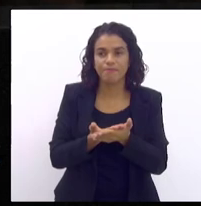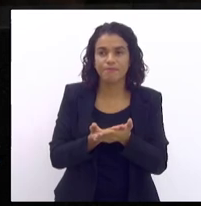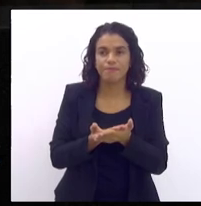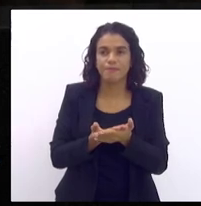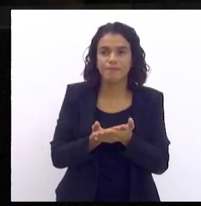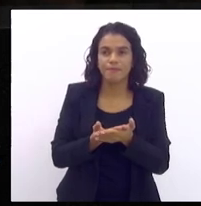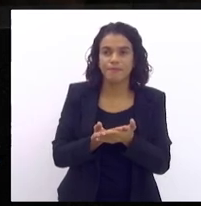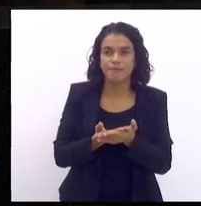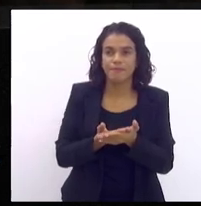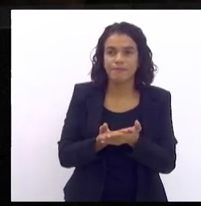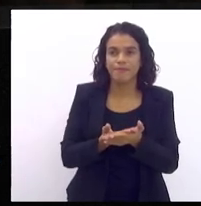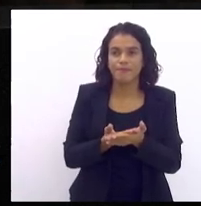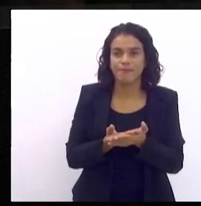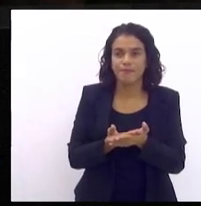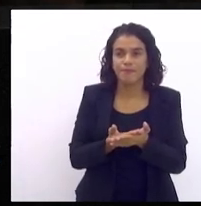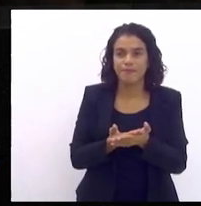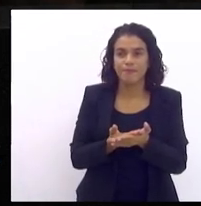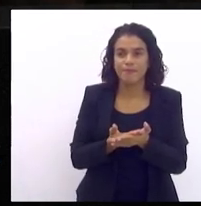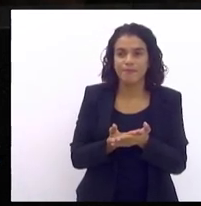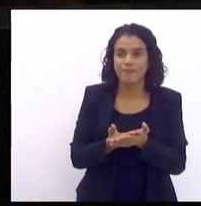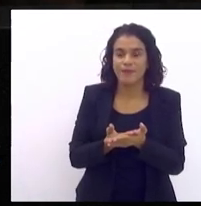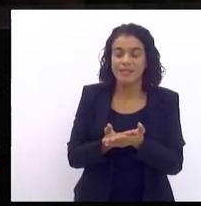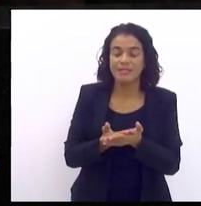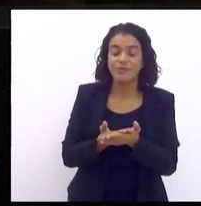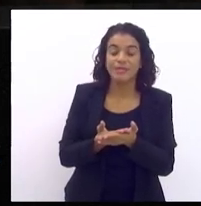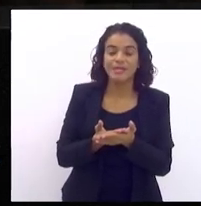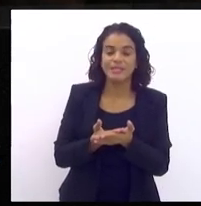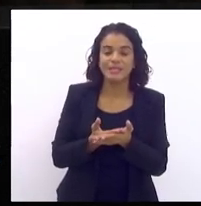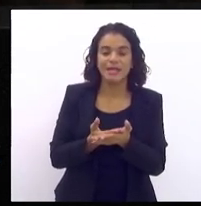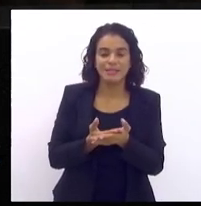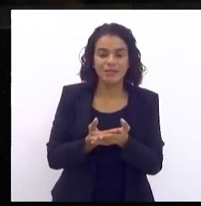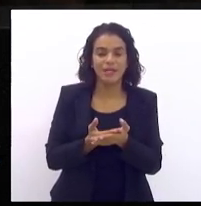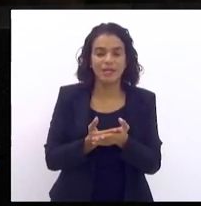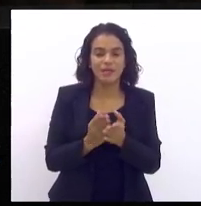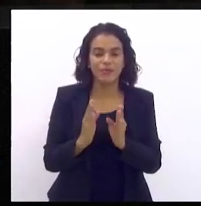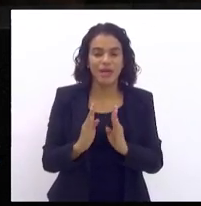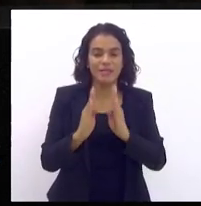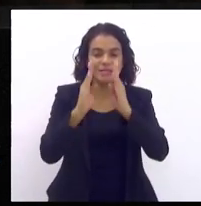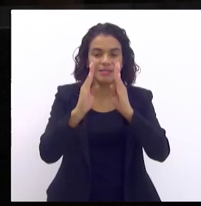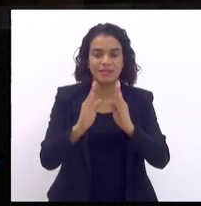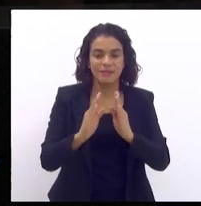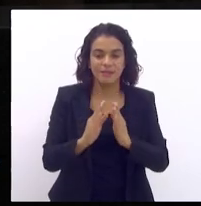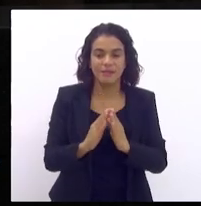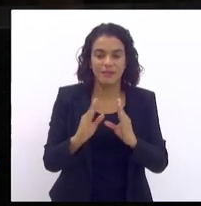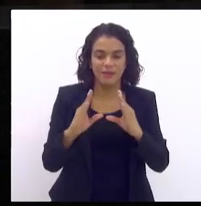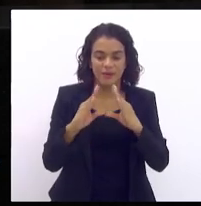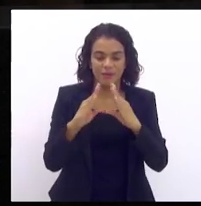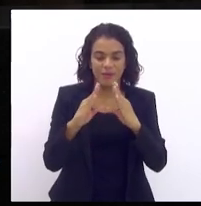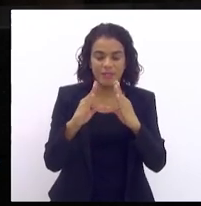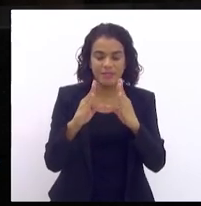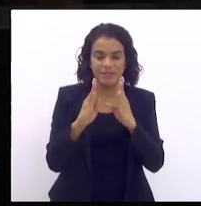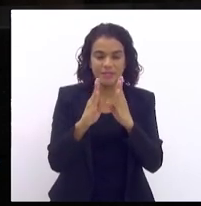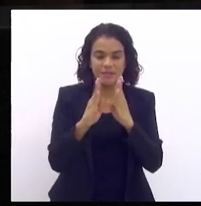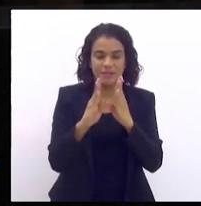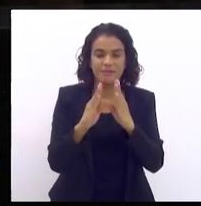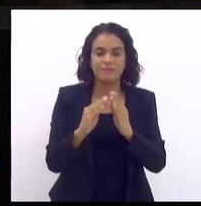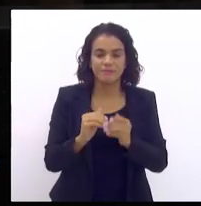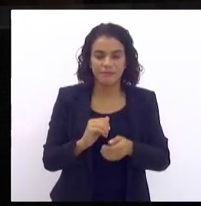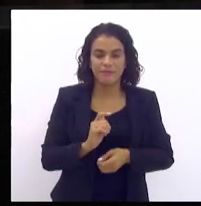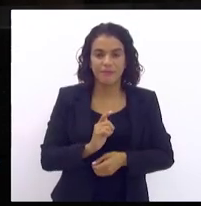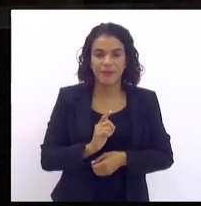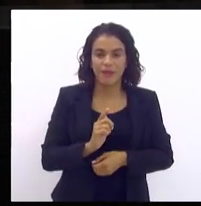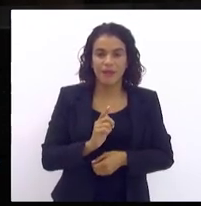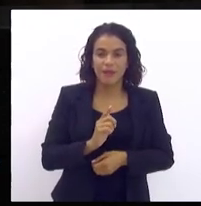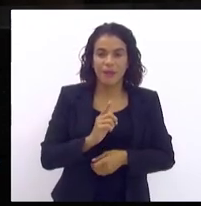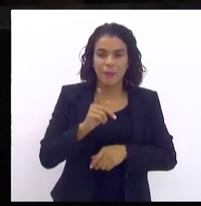dizendo, que a reforma tributária é um anseio da população brasileira